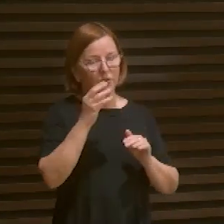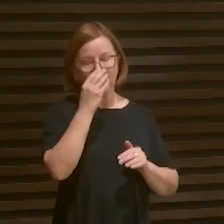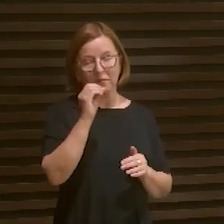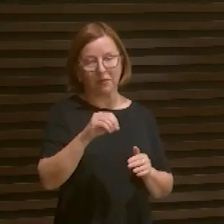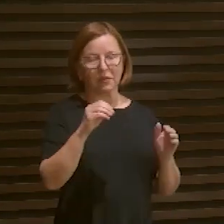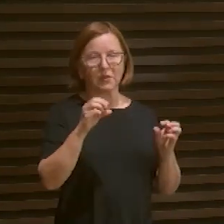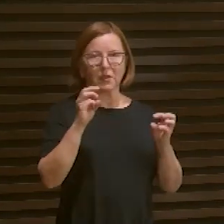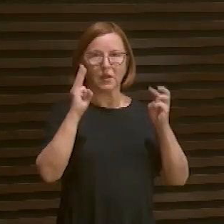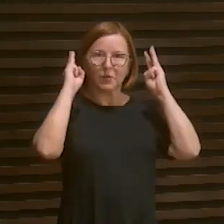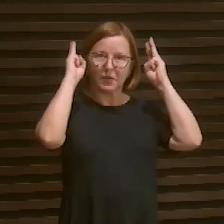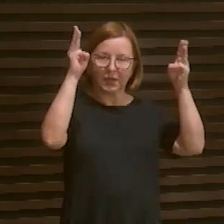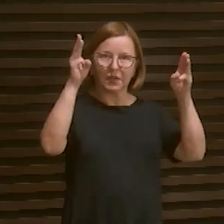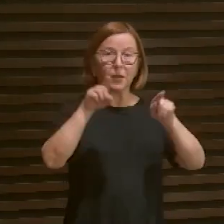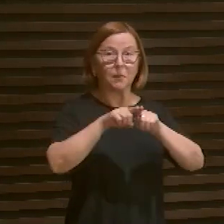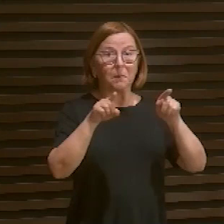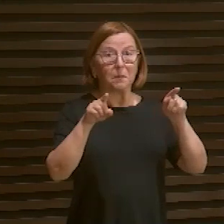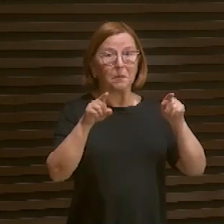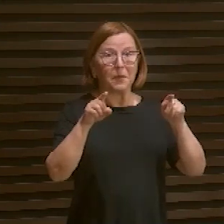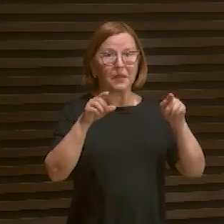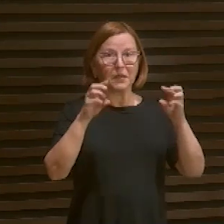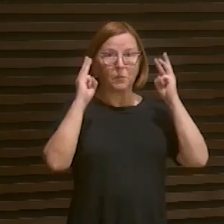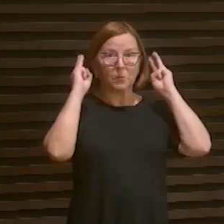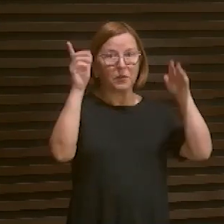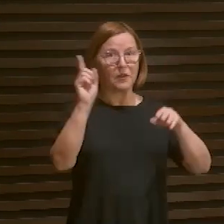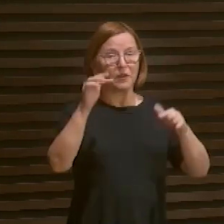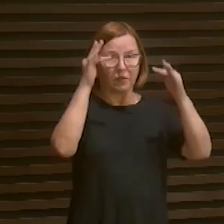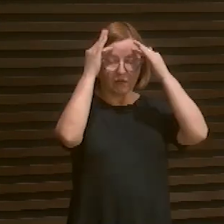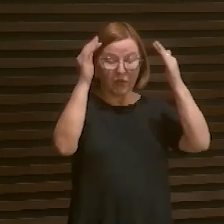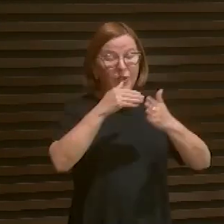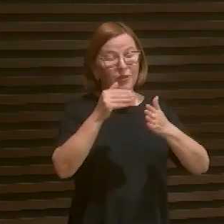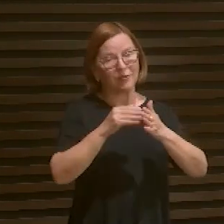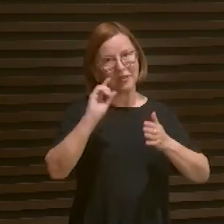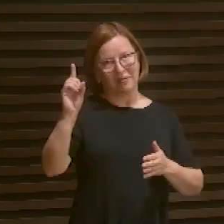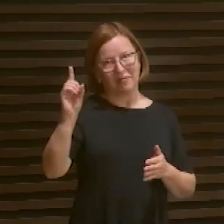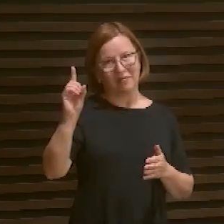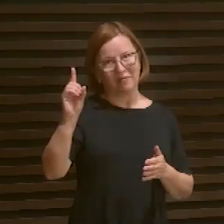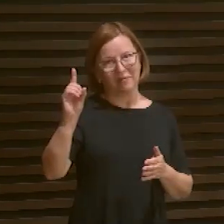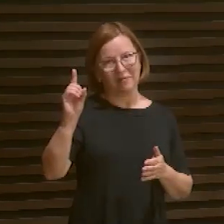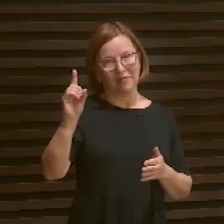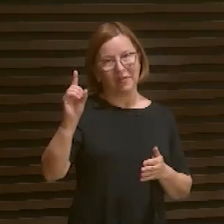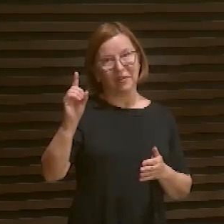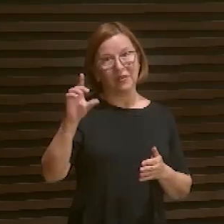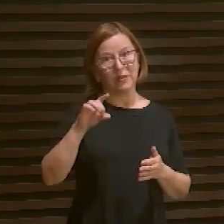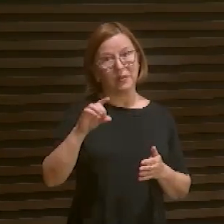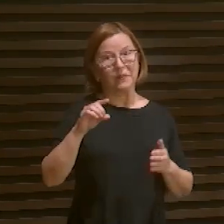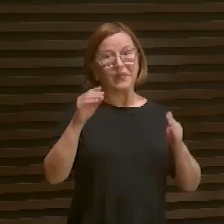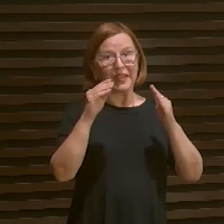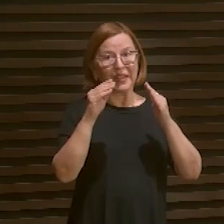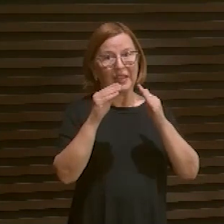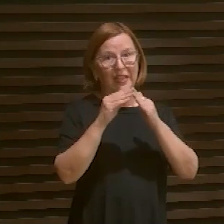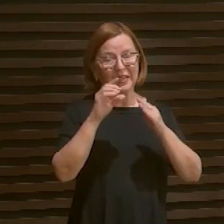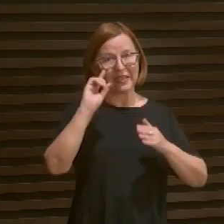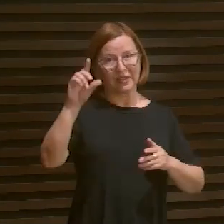foi fiel em tudo a Deus. Ele foi fiel à casa de Deus, falando